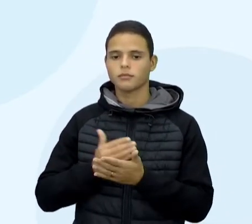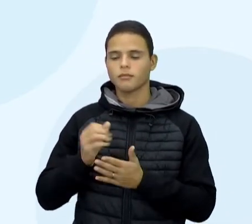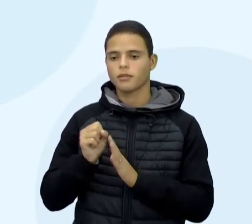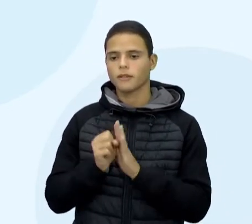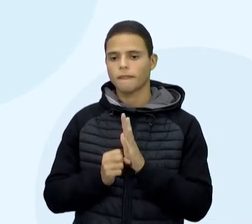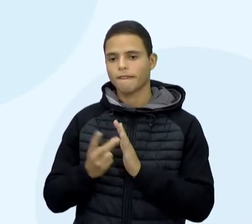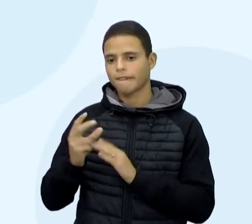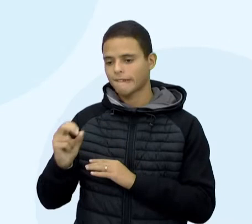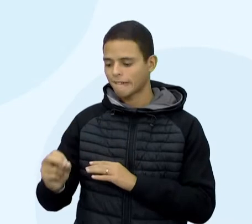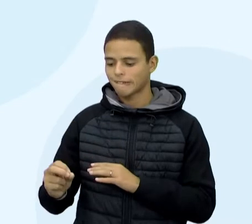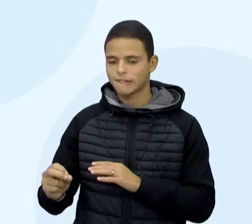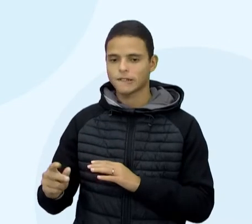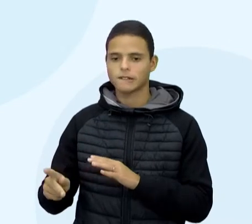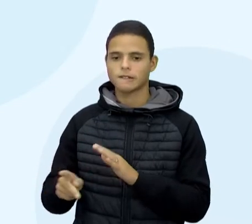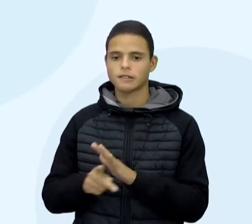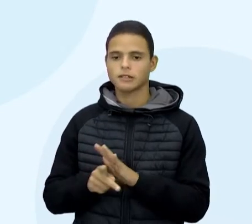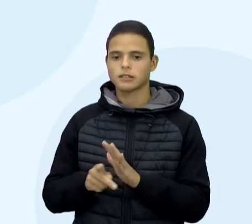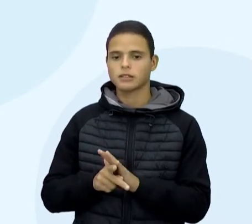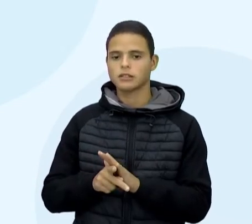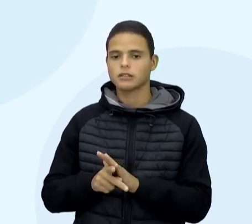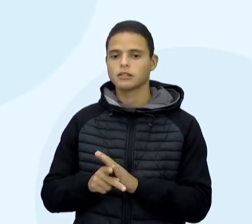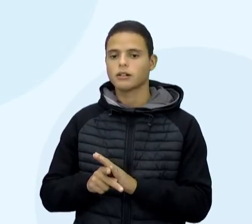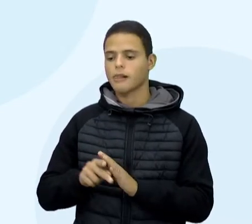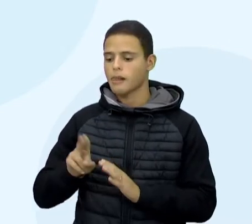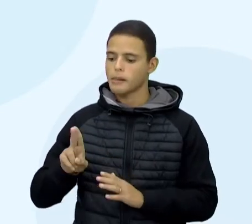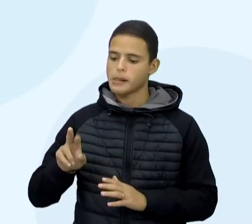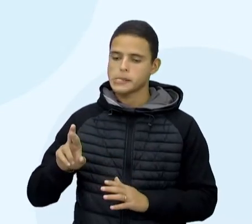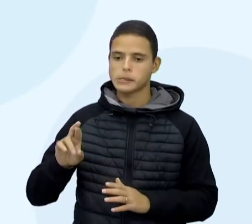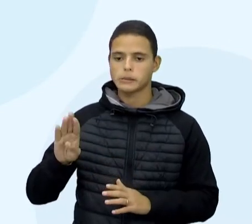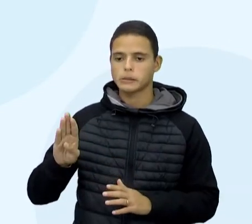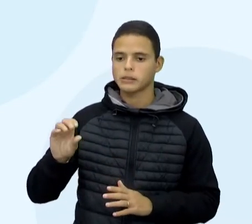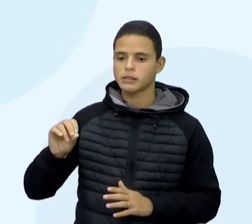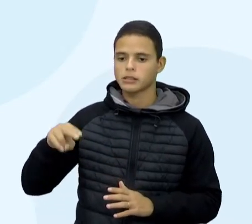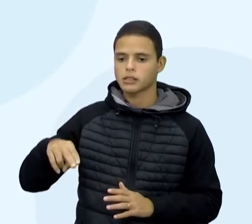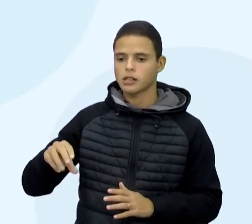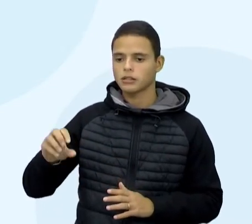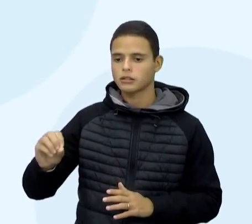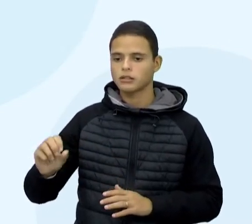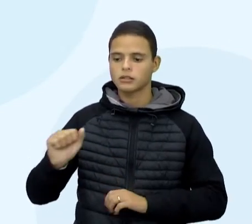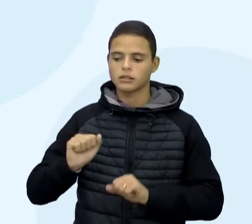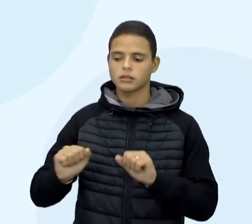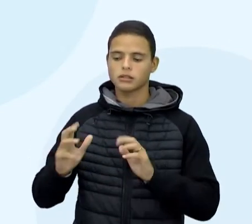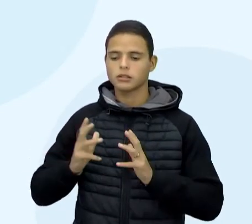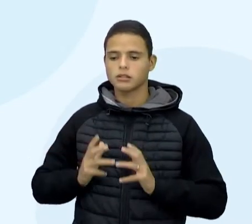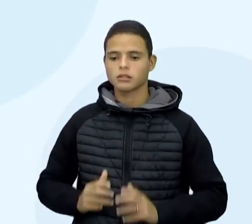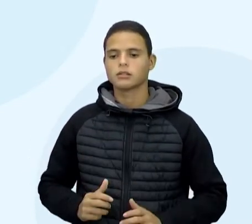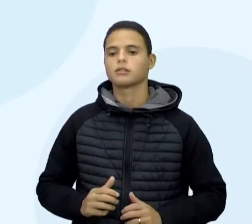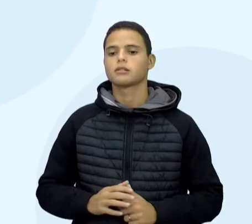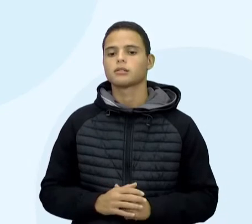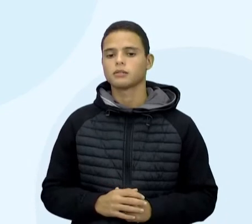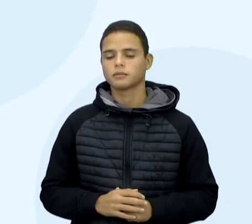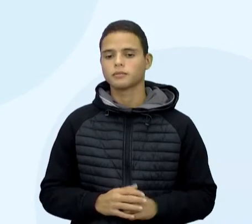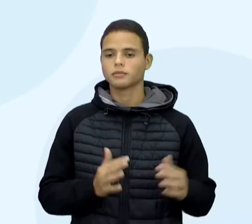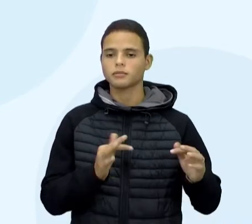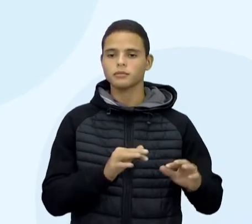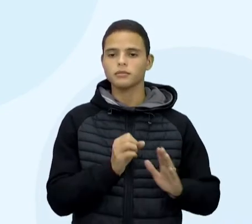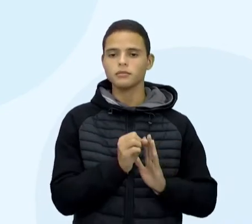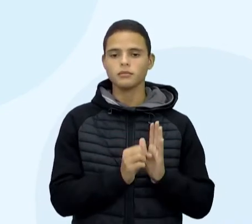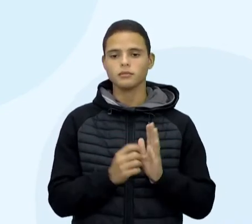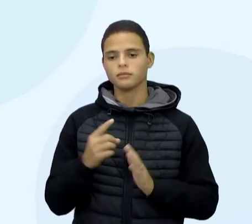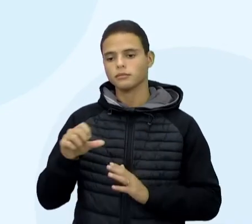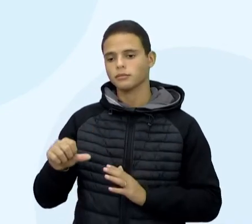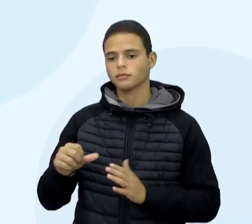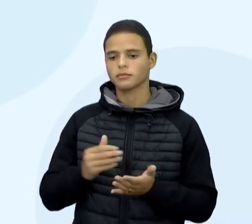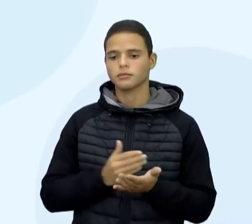que é a política de urbanização e higienização. No final do século XIX